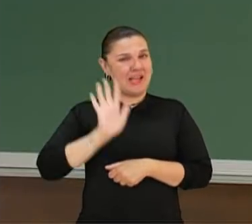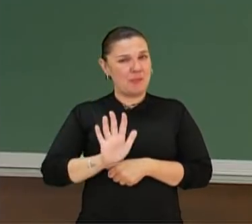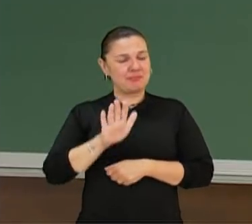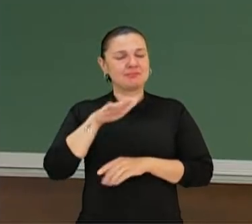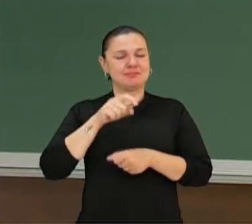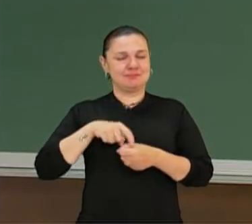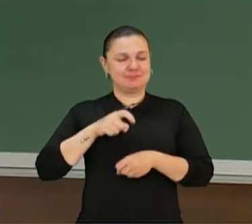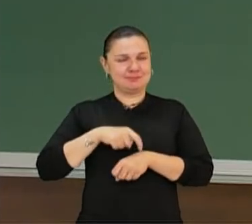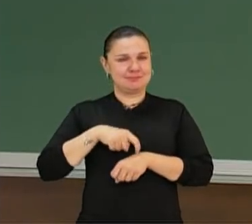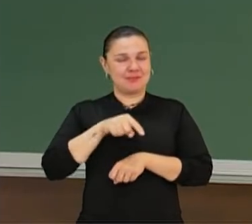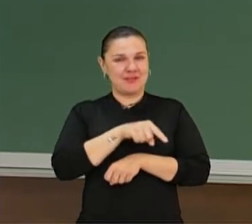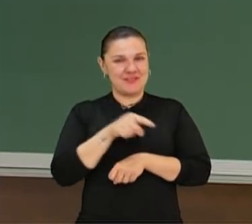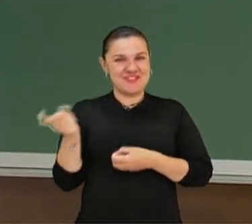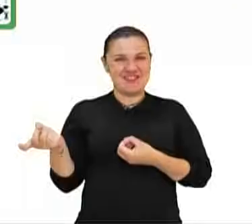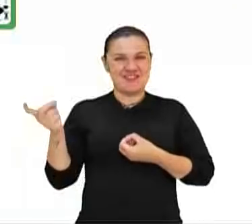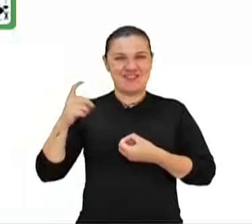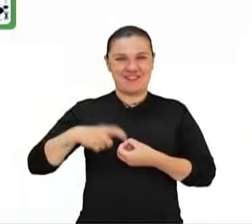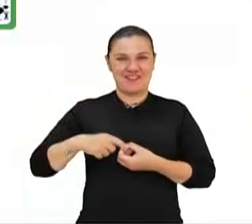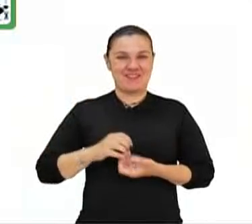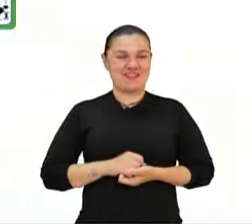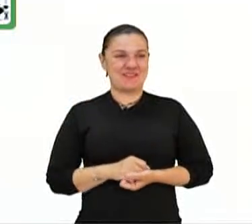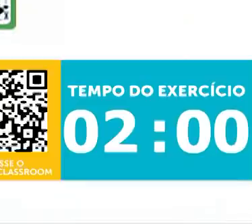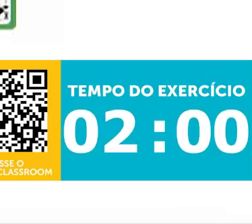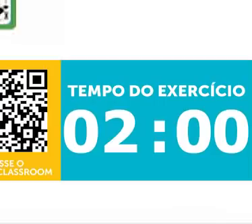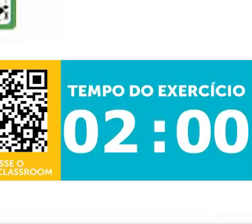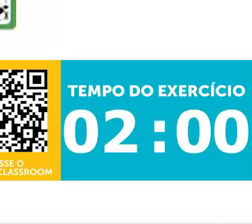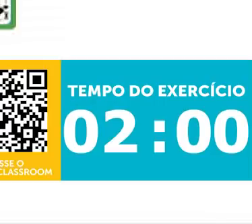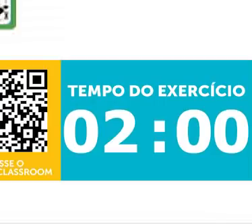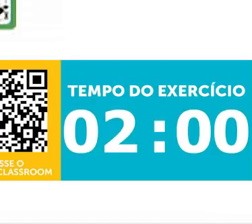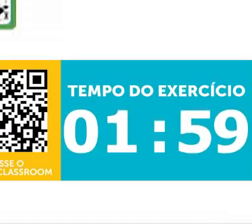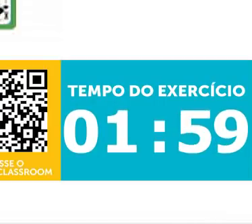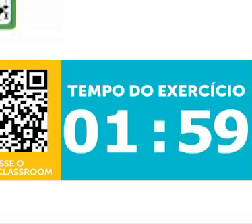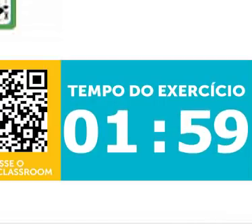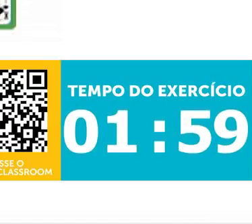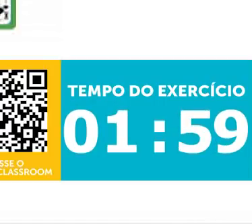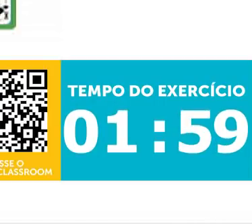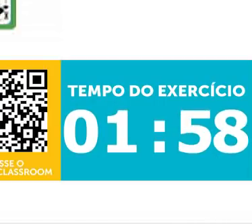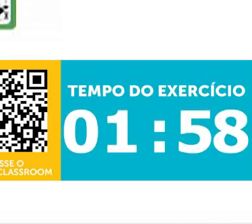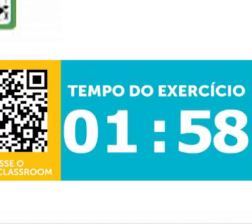dar um tempinho para vocês e a gente já volta.